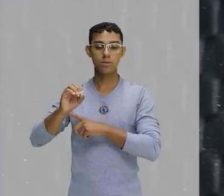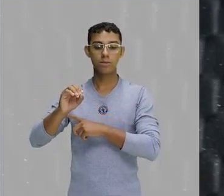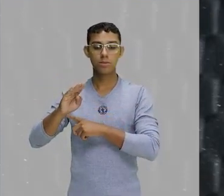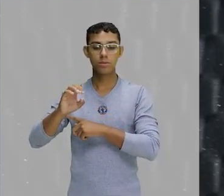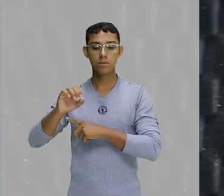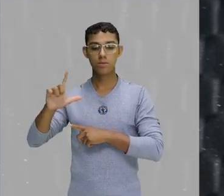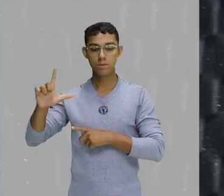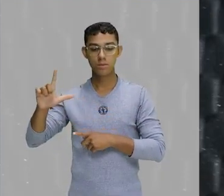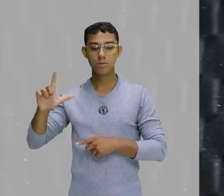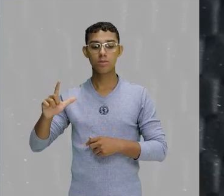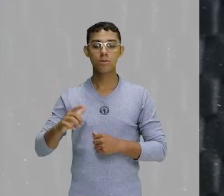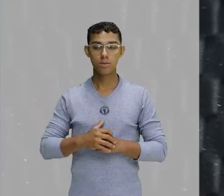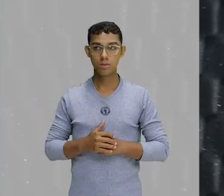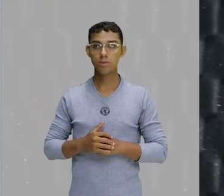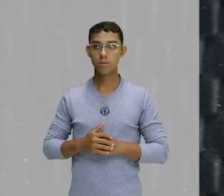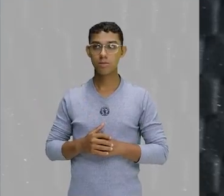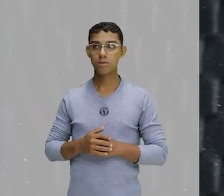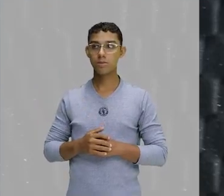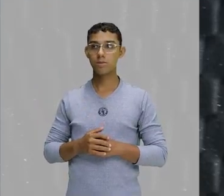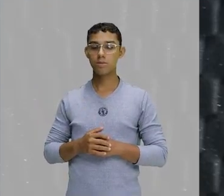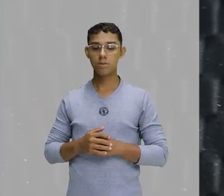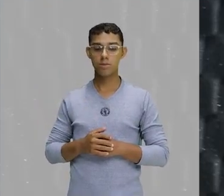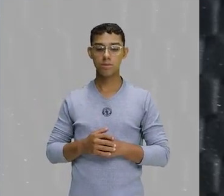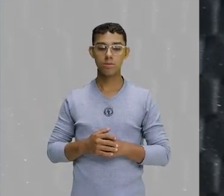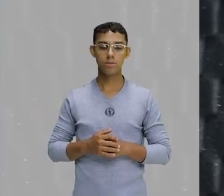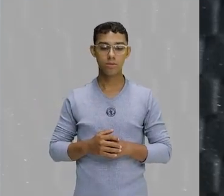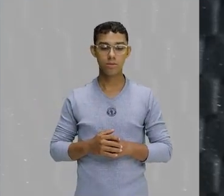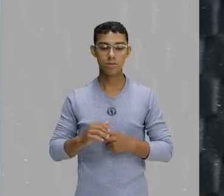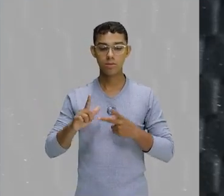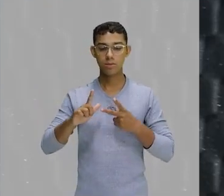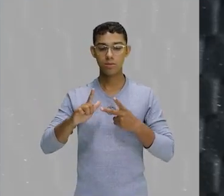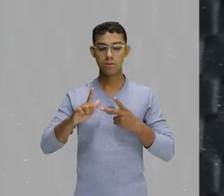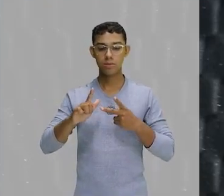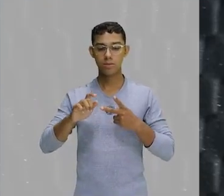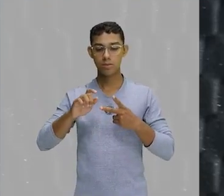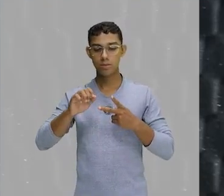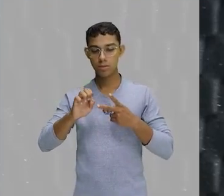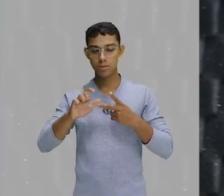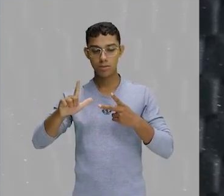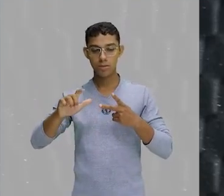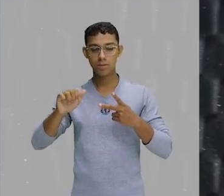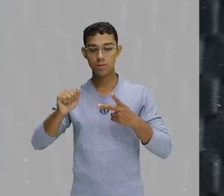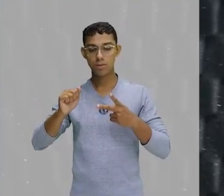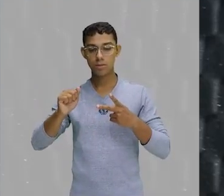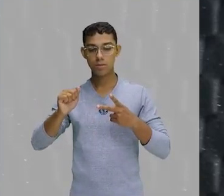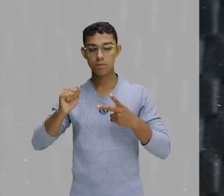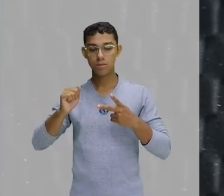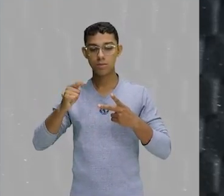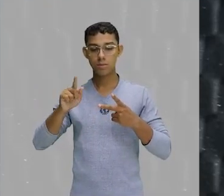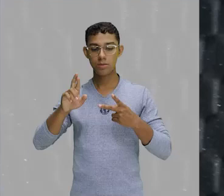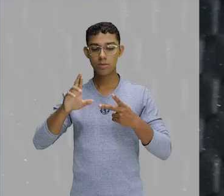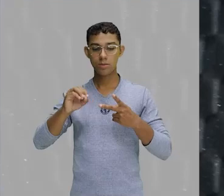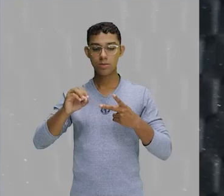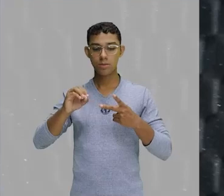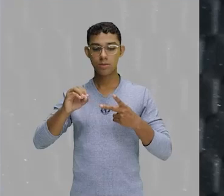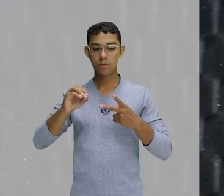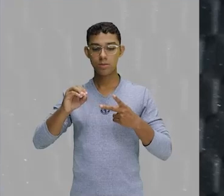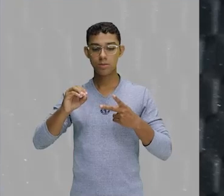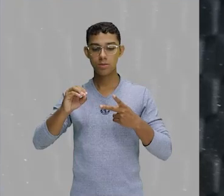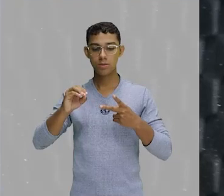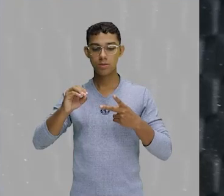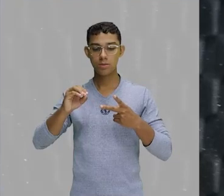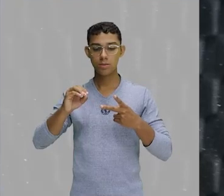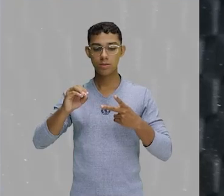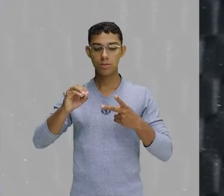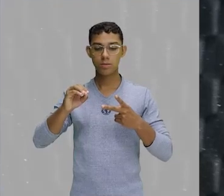aí, eu não consegui tirar. Mas a palavra correta é el árbol. A viagem, el